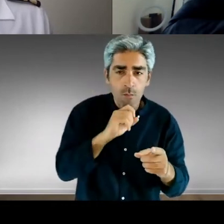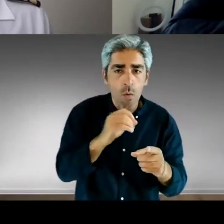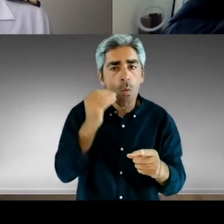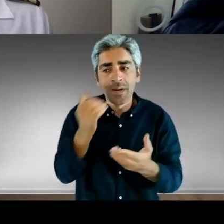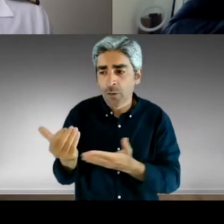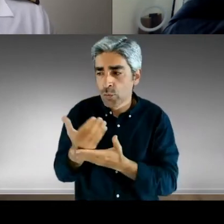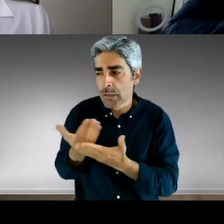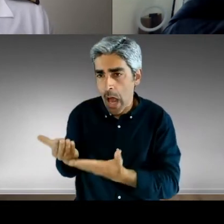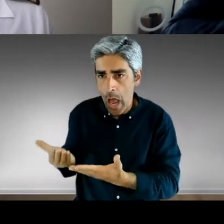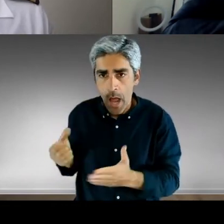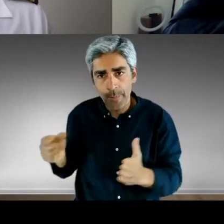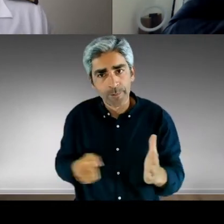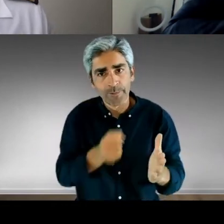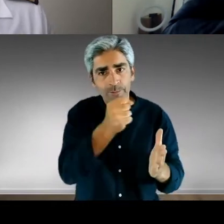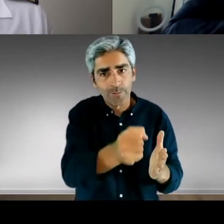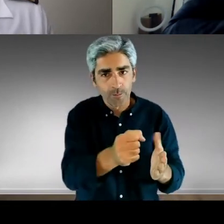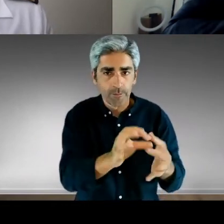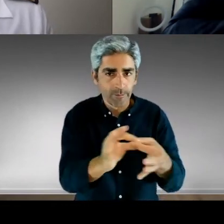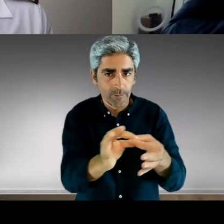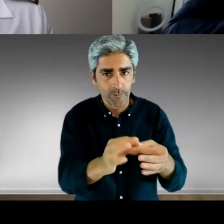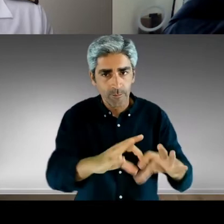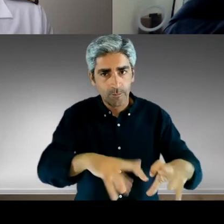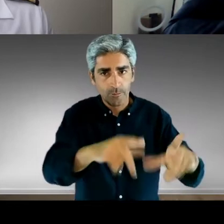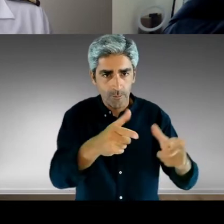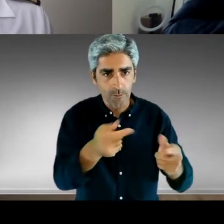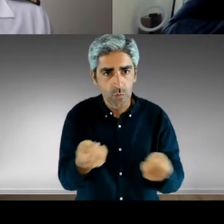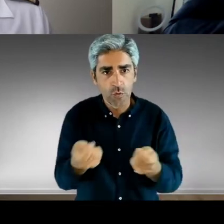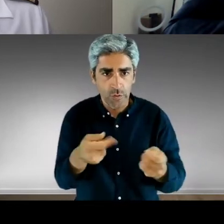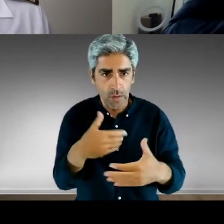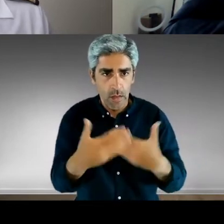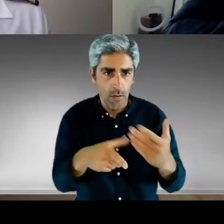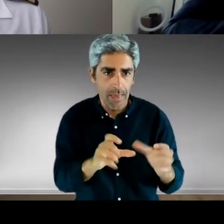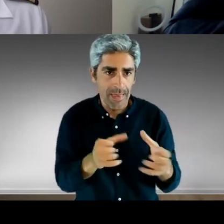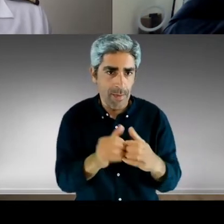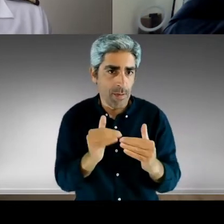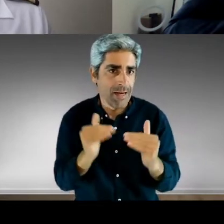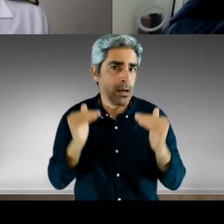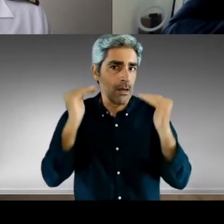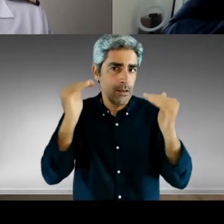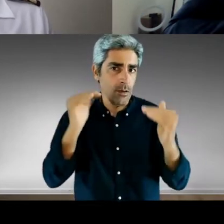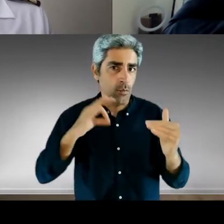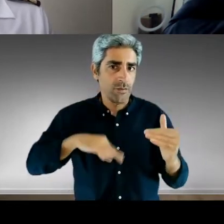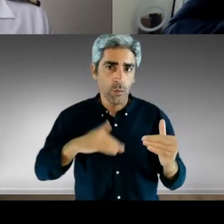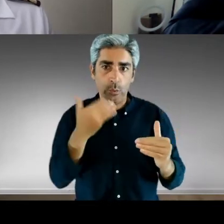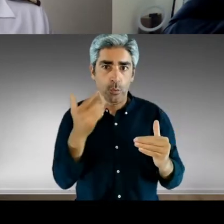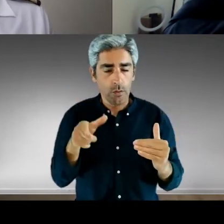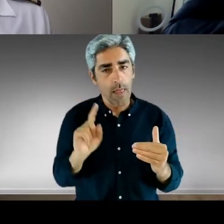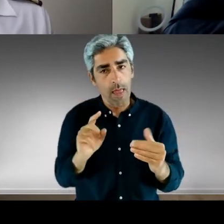àquela pessoa. E, portanto, na gestão corrente de uma equipa de alto rendimento, estas serão duas